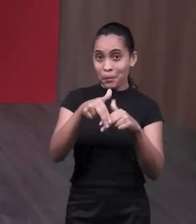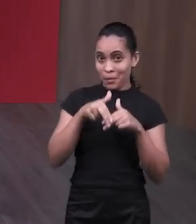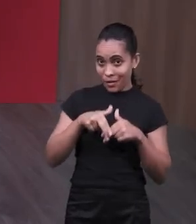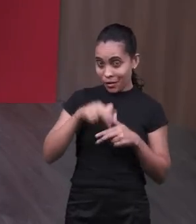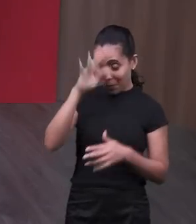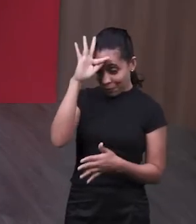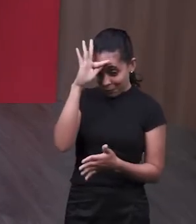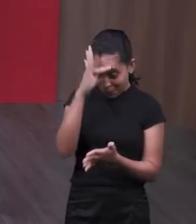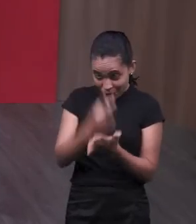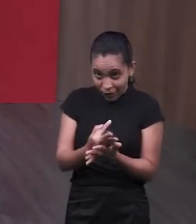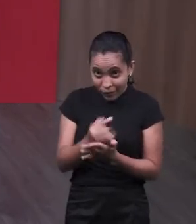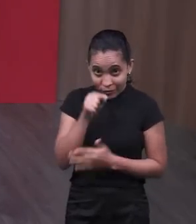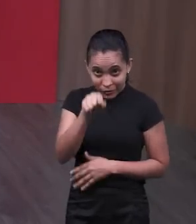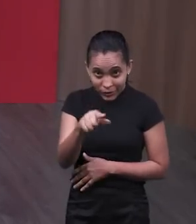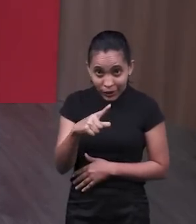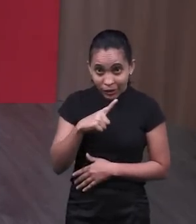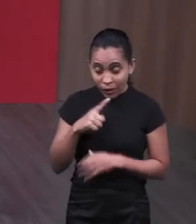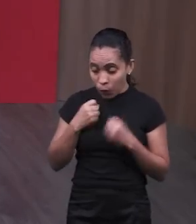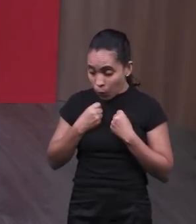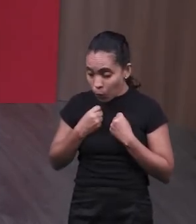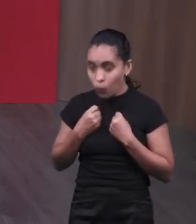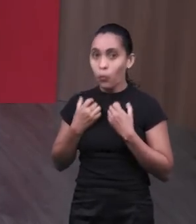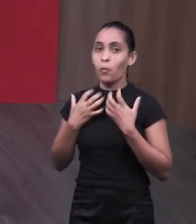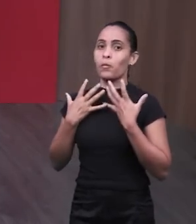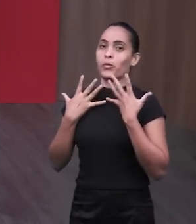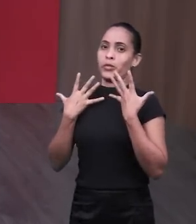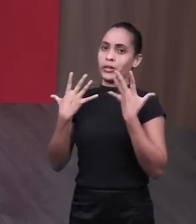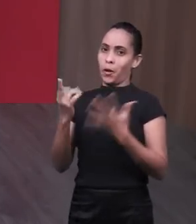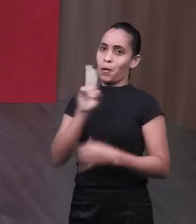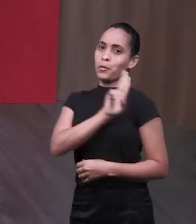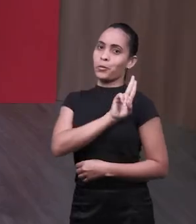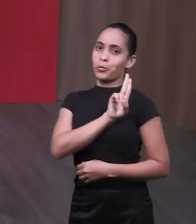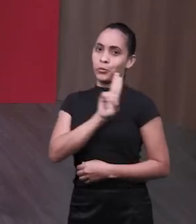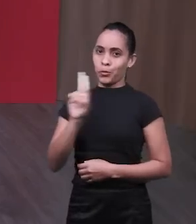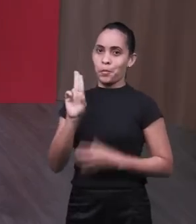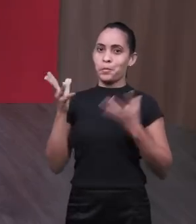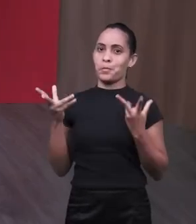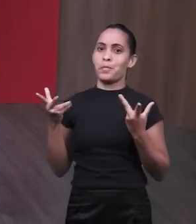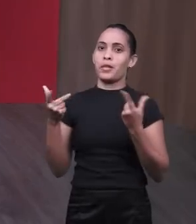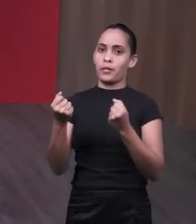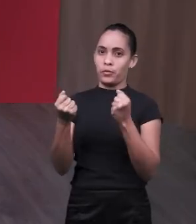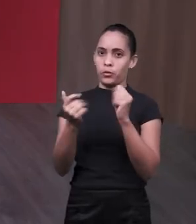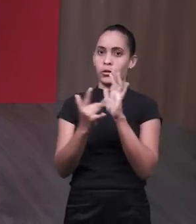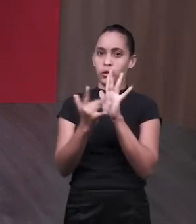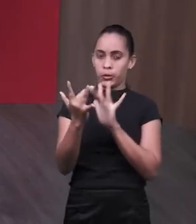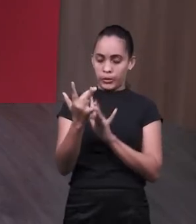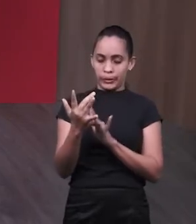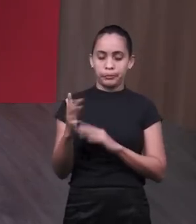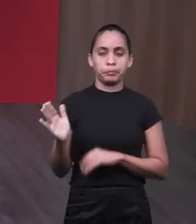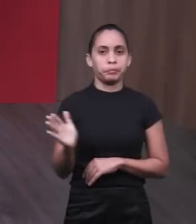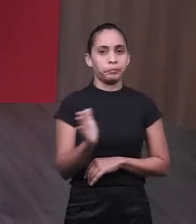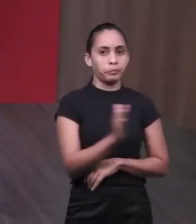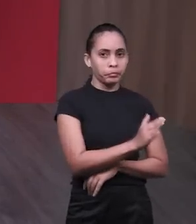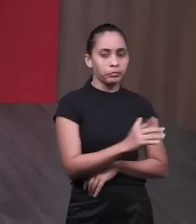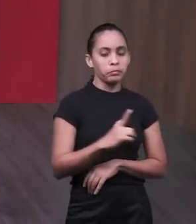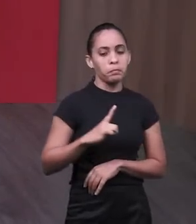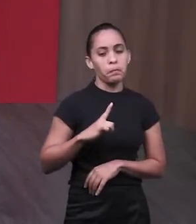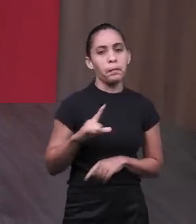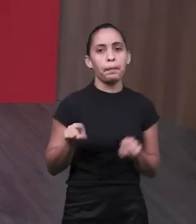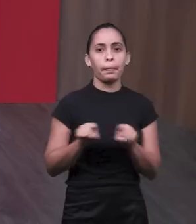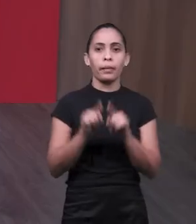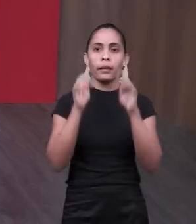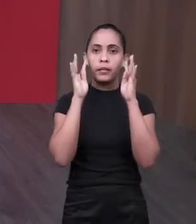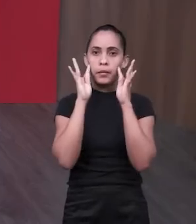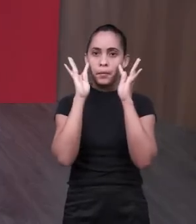fé, basta você ter e confessar o grande nome de Jesus. Glória a Deus. Inclusive, pastor Marcelo, há aqui